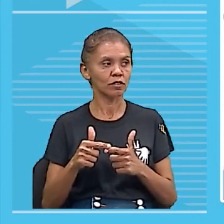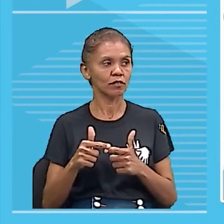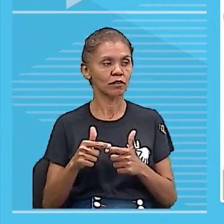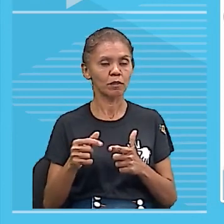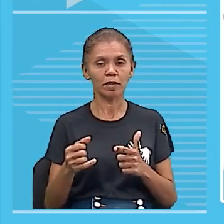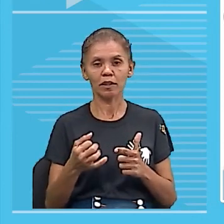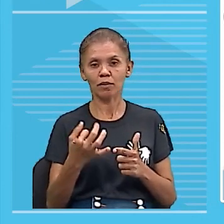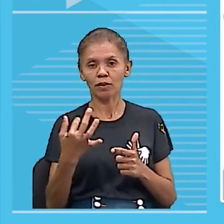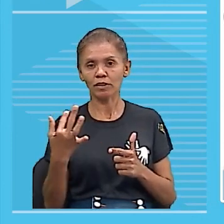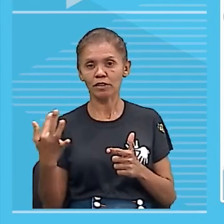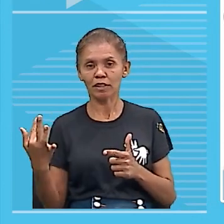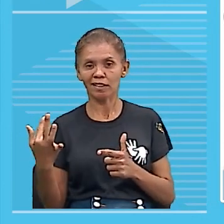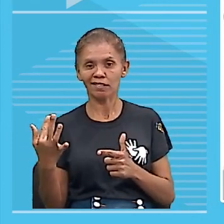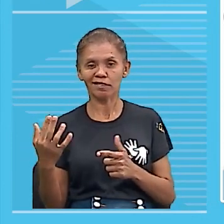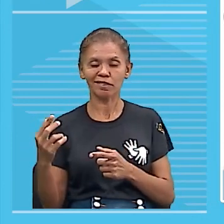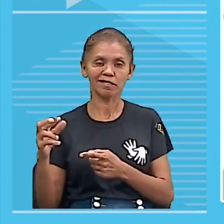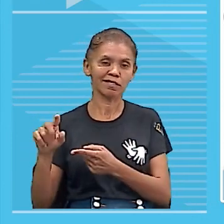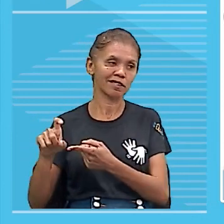resistores